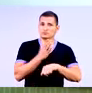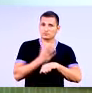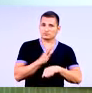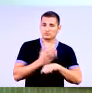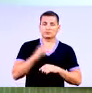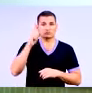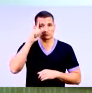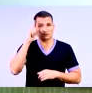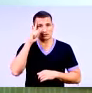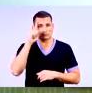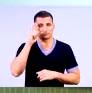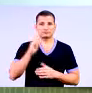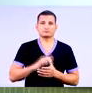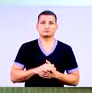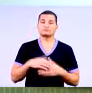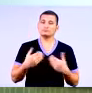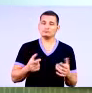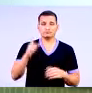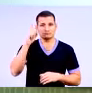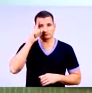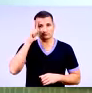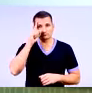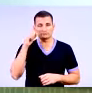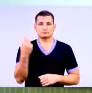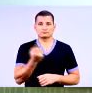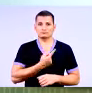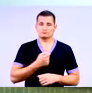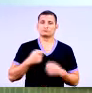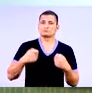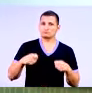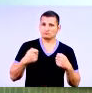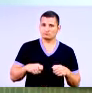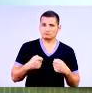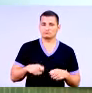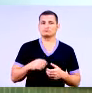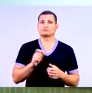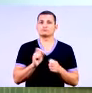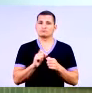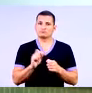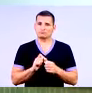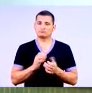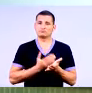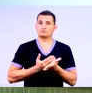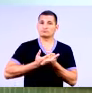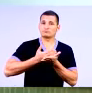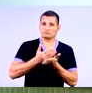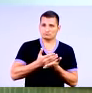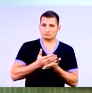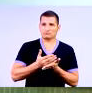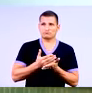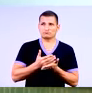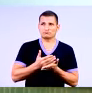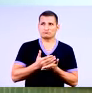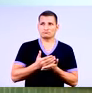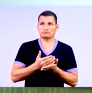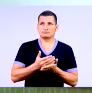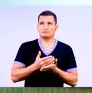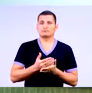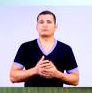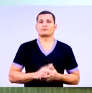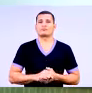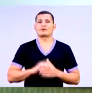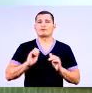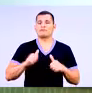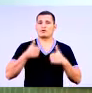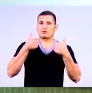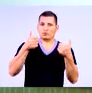para a gente. Então, diariamente, nós devemos agir a partir dos valores e